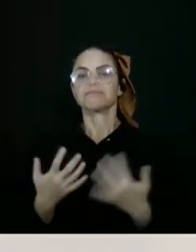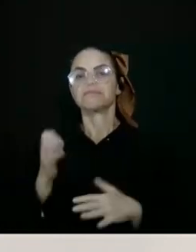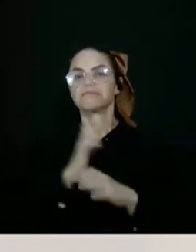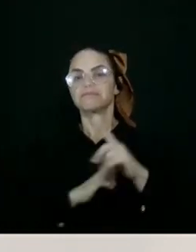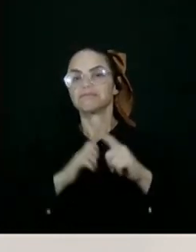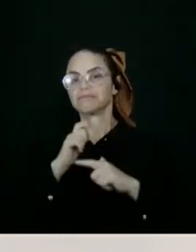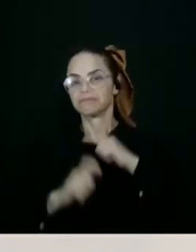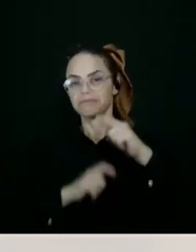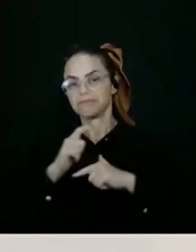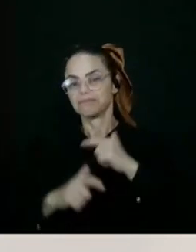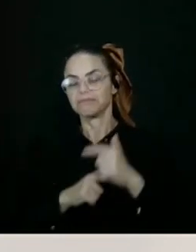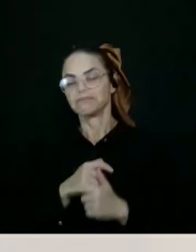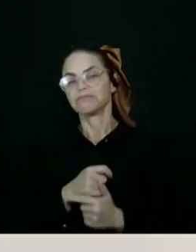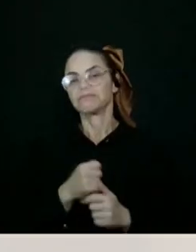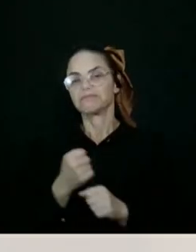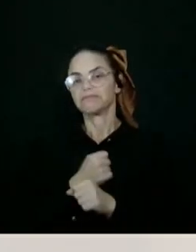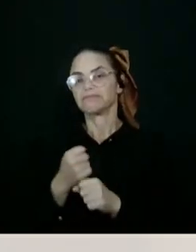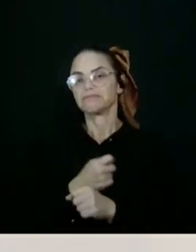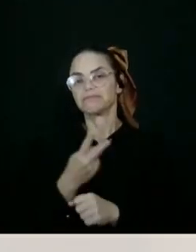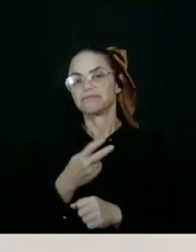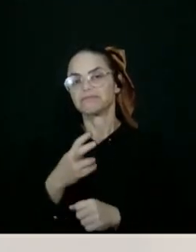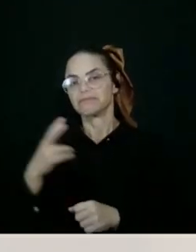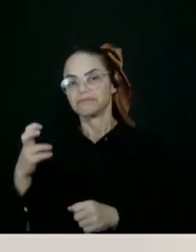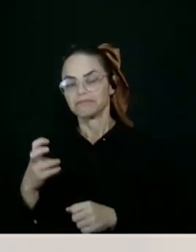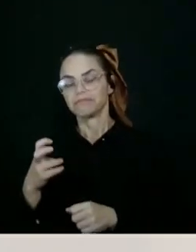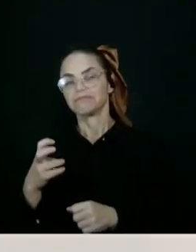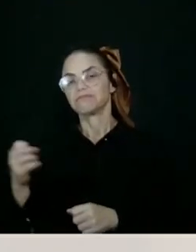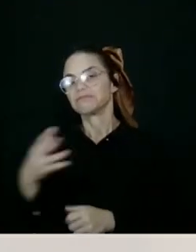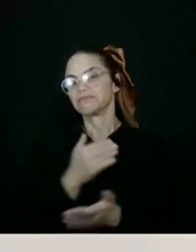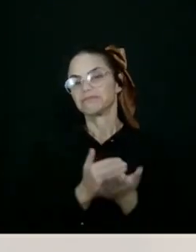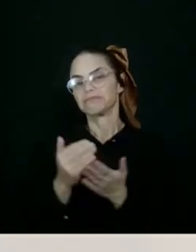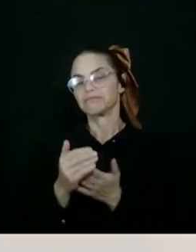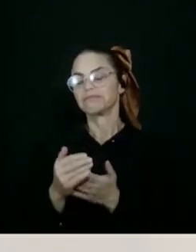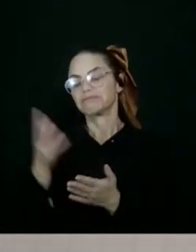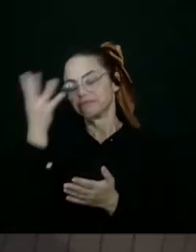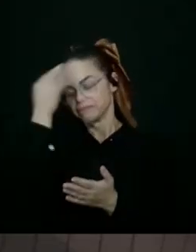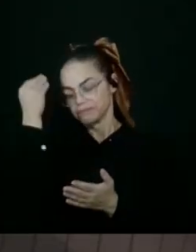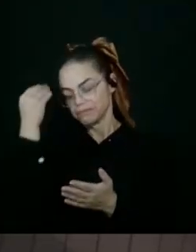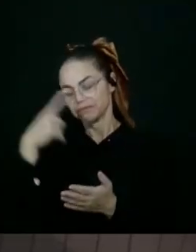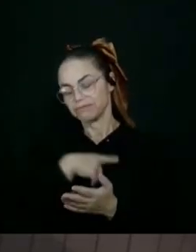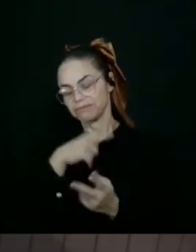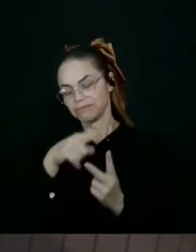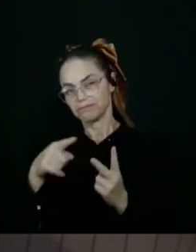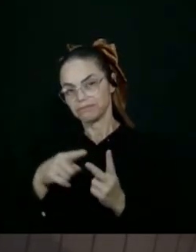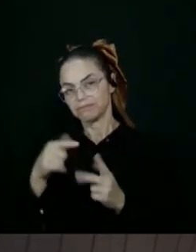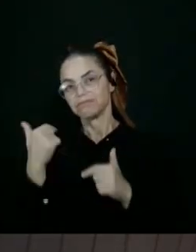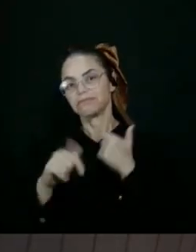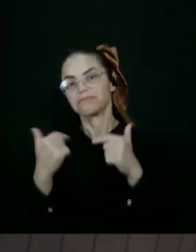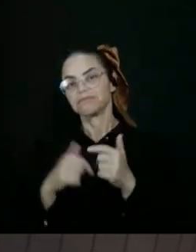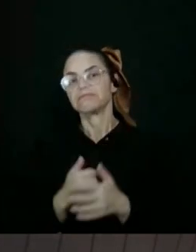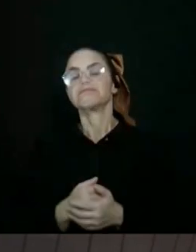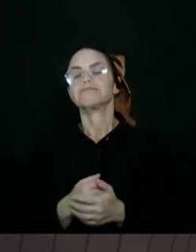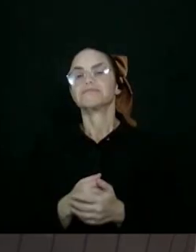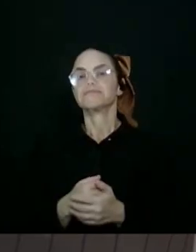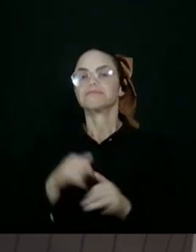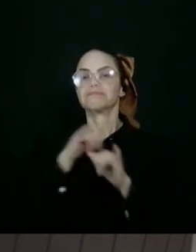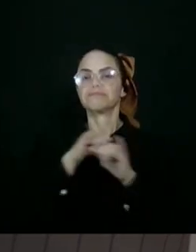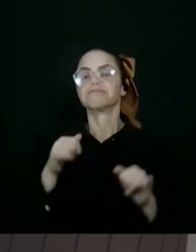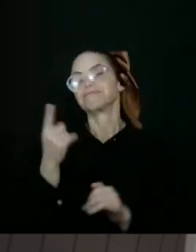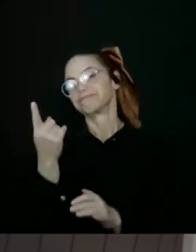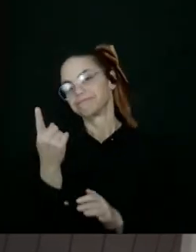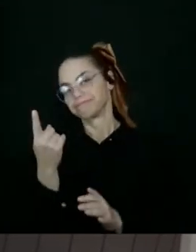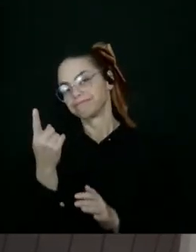ano de 2025 e começou num novo emprego. Geralmente ela esquece que tinha duas rendas e aí declara uma renda só.